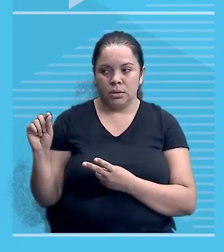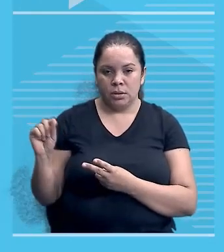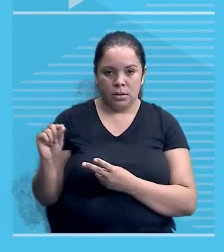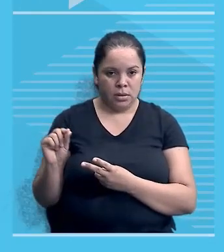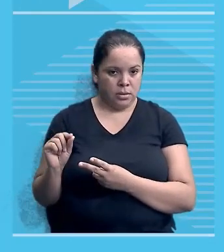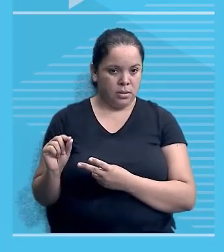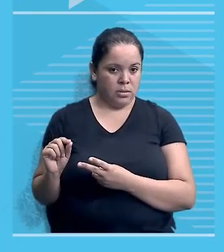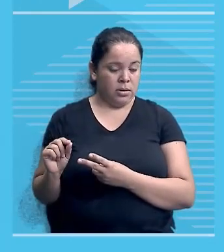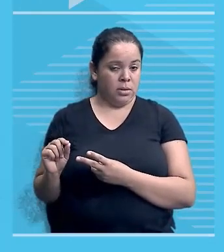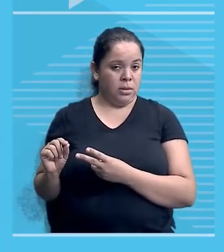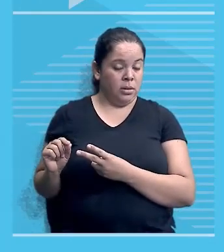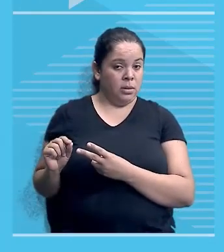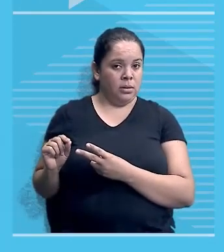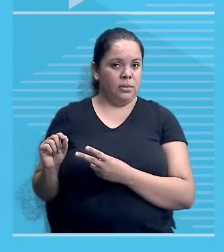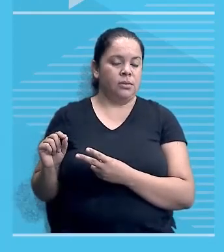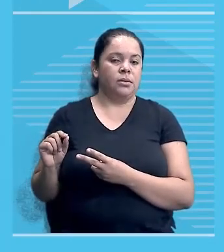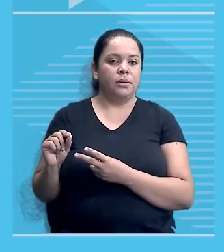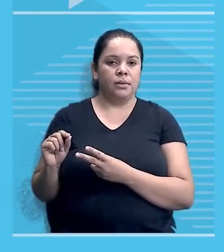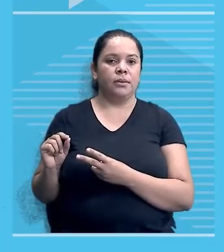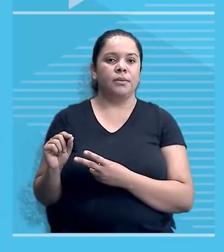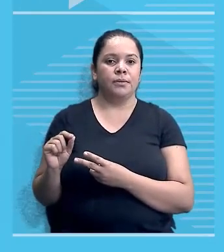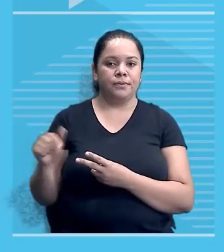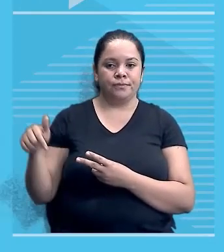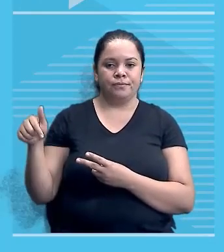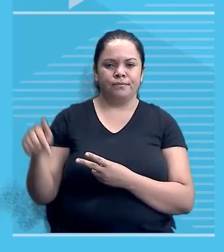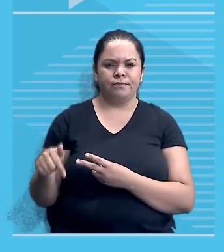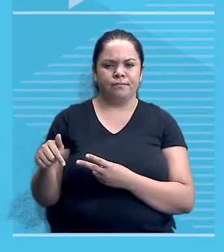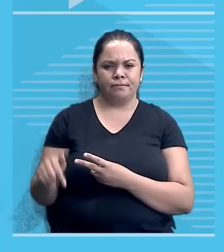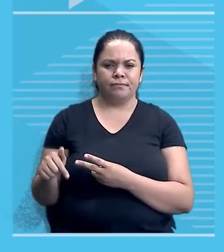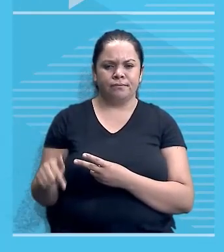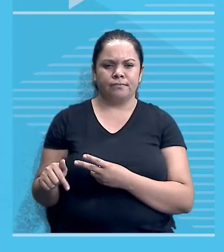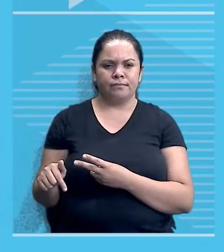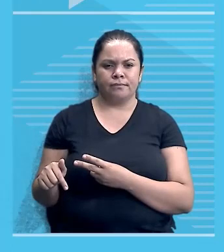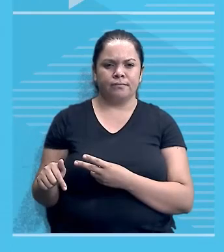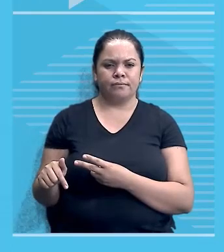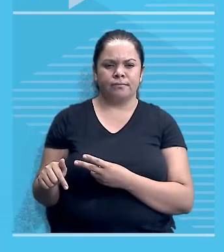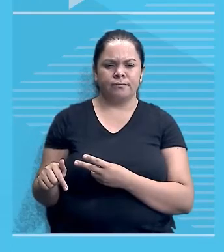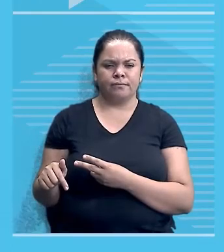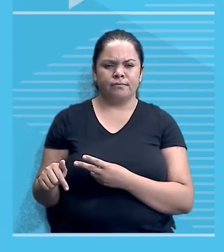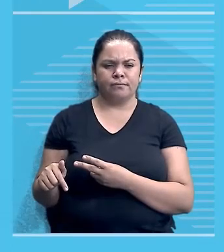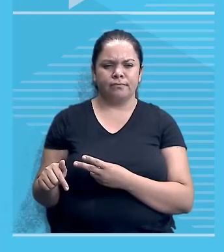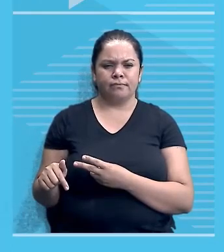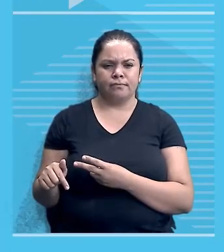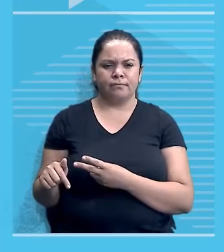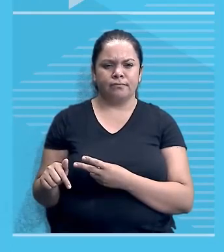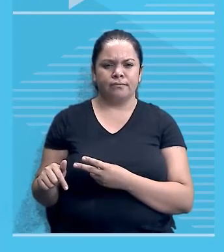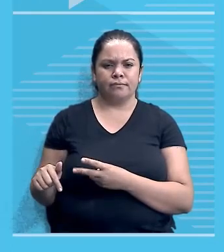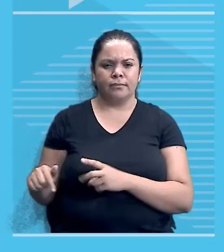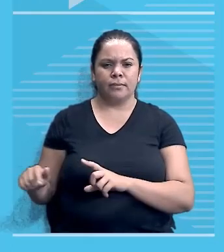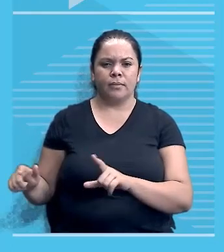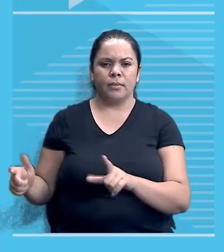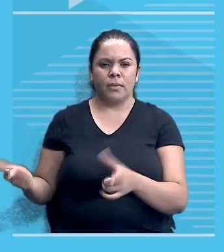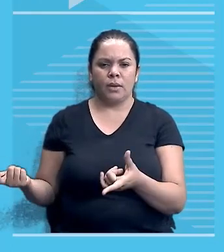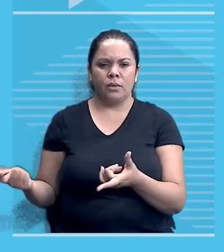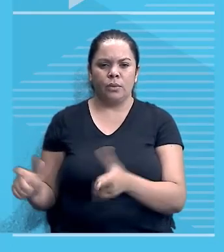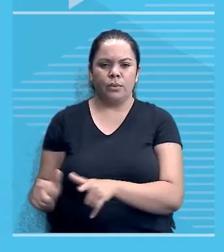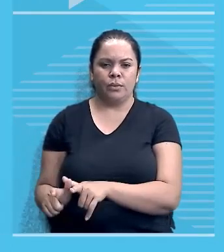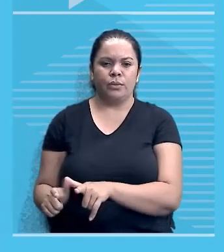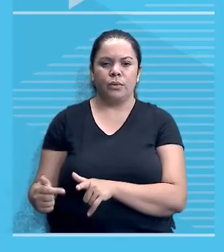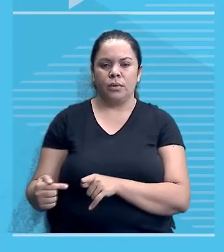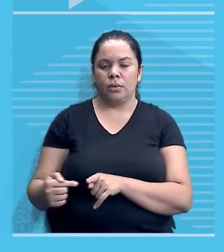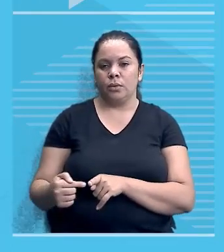é exatamente a concentração fundiária no campo essa população do campo não tinha terras para trabalhar